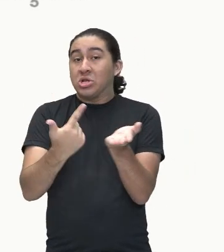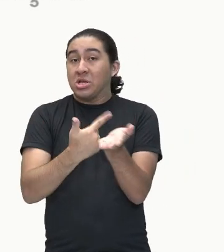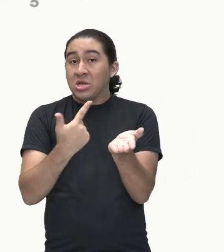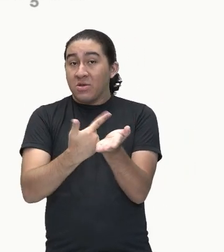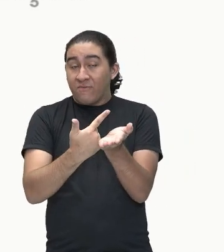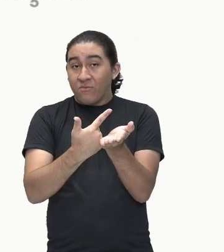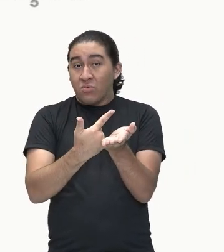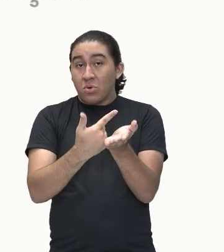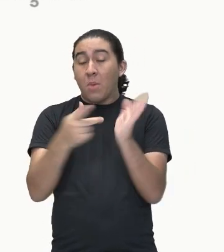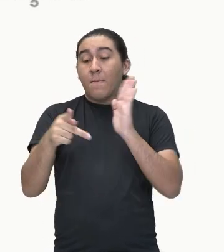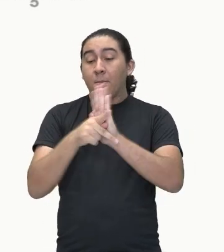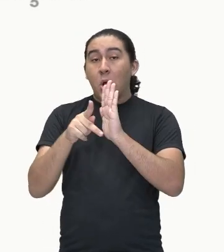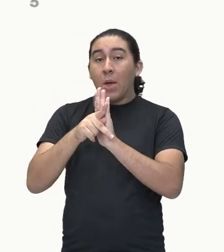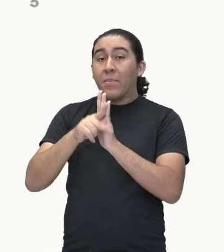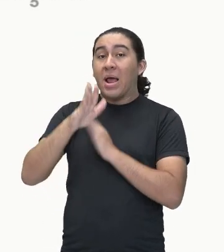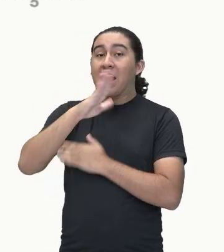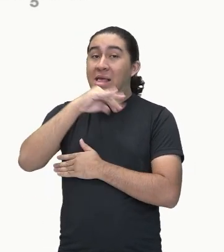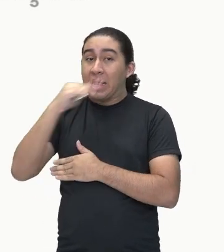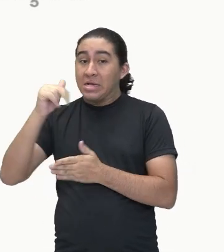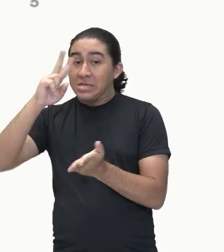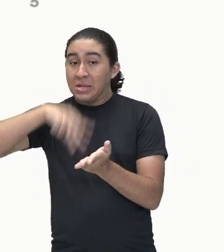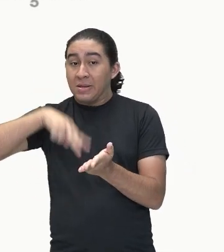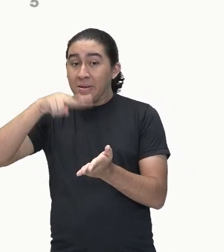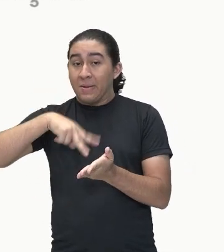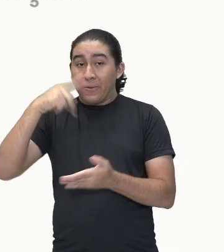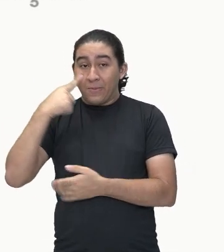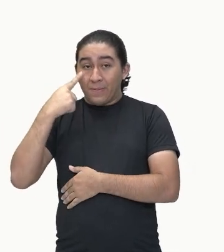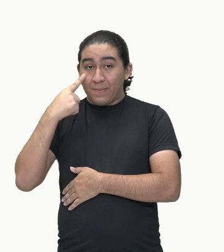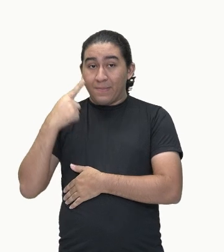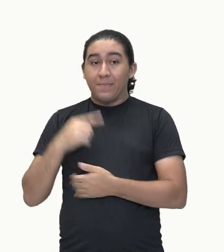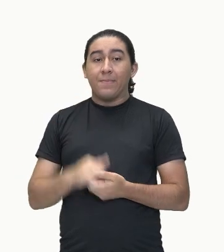notadamente, vamos avançar o texto,